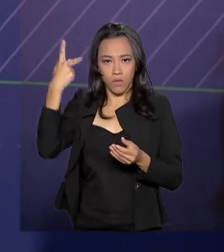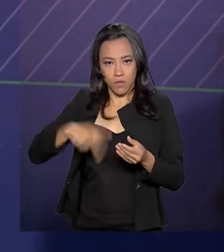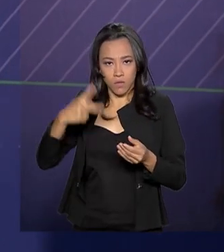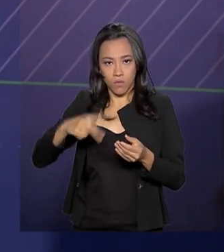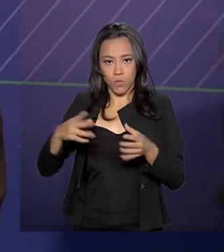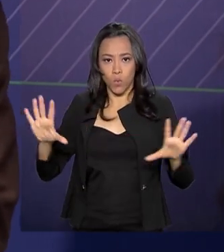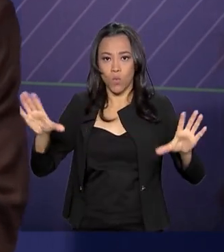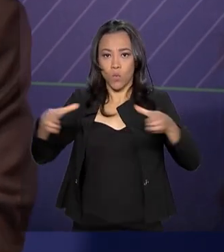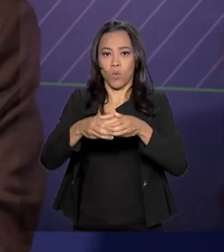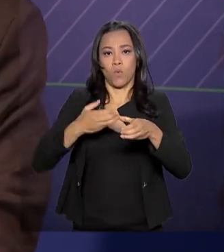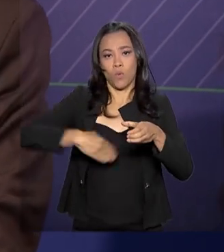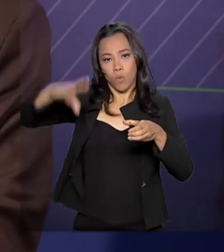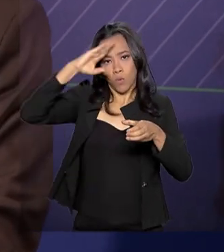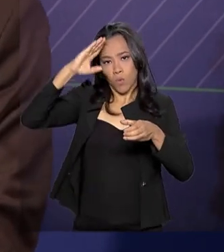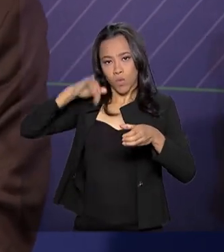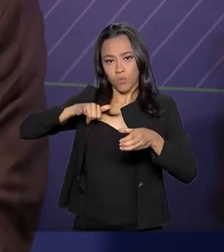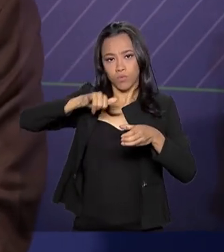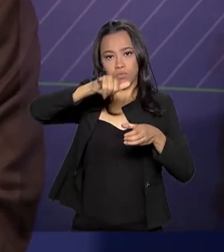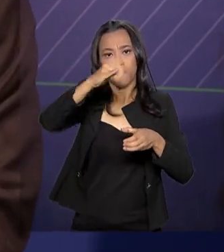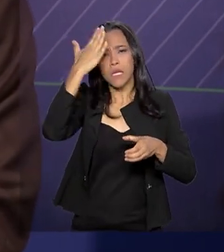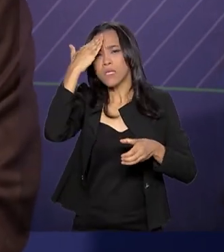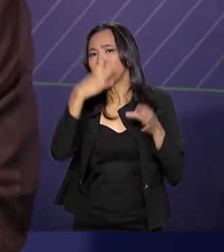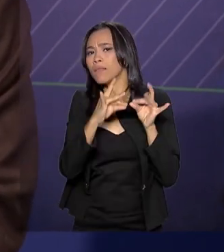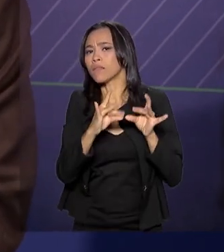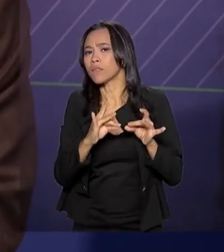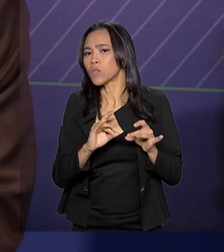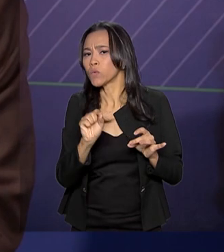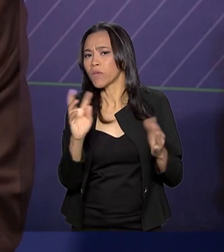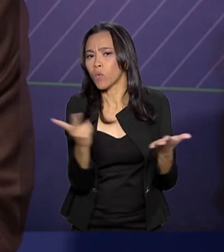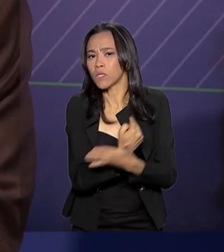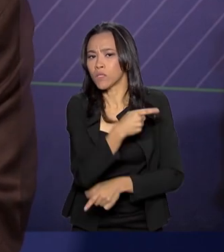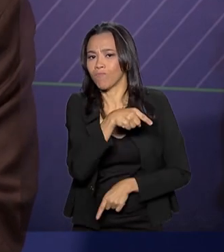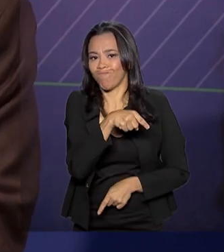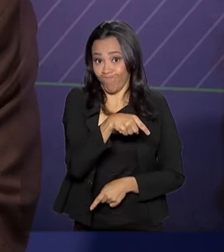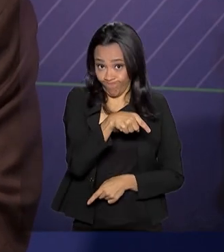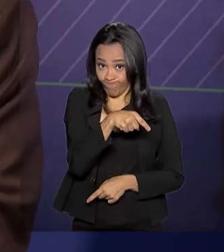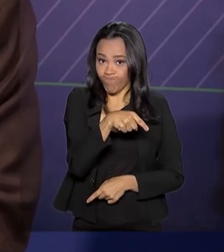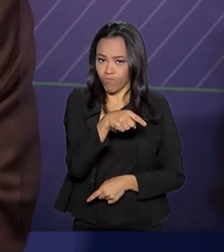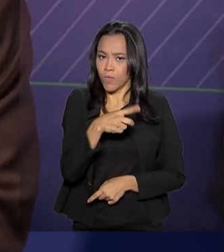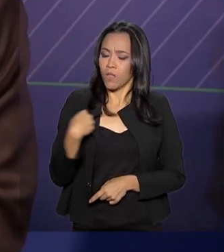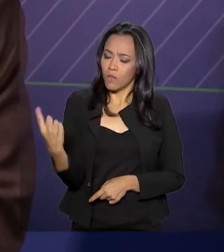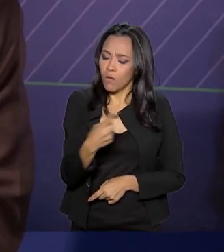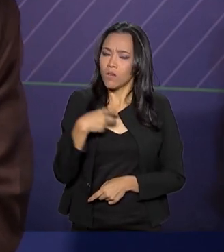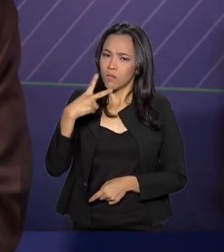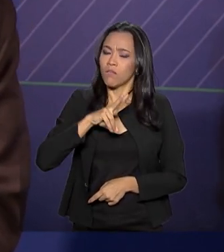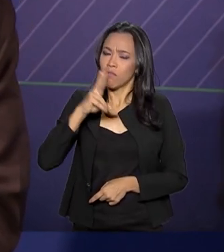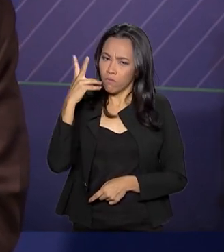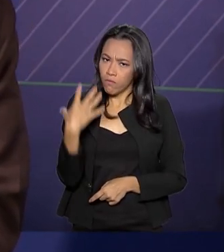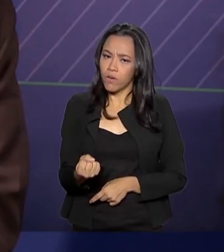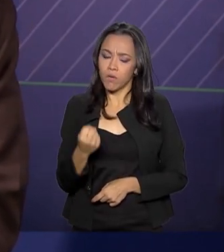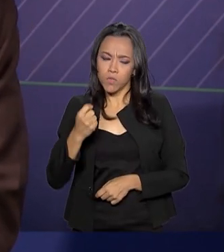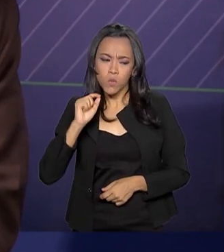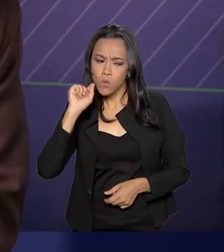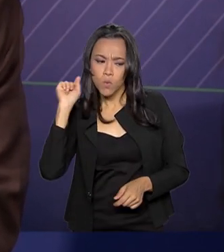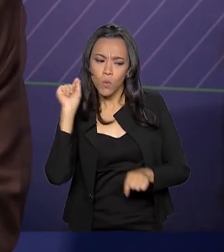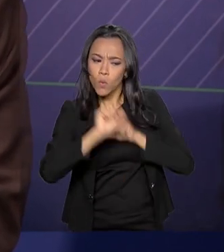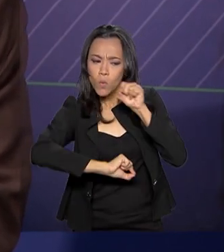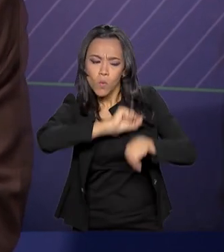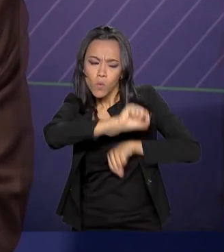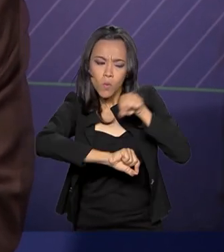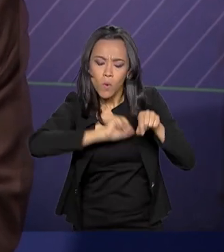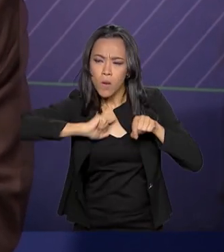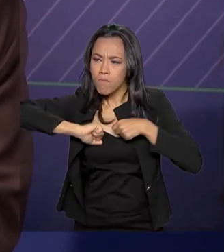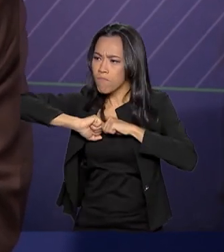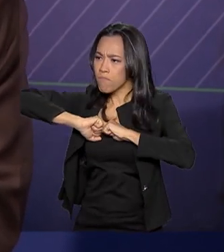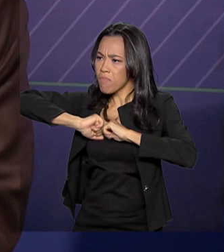para apurar detalhes do caso. Agiremos com total transparência. Tudo que